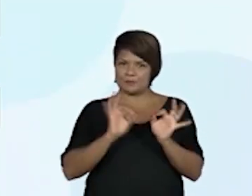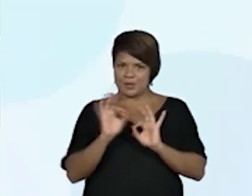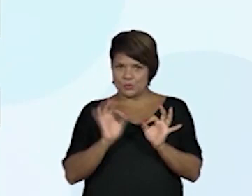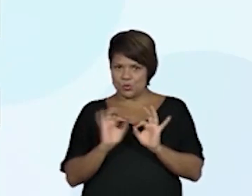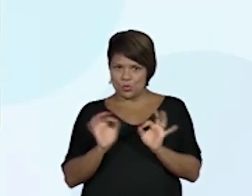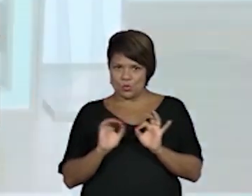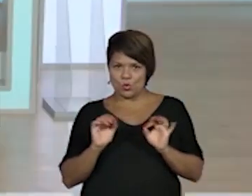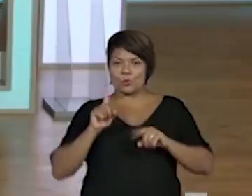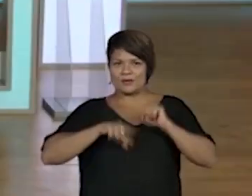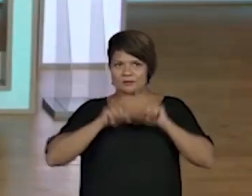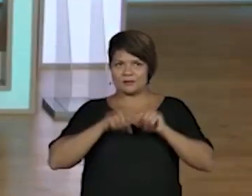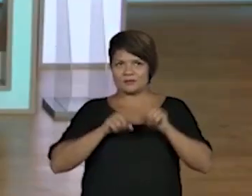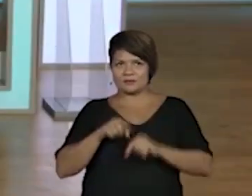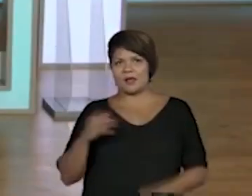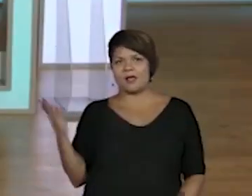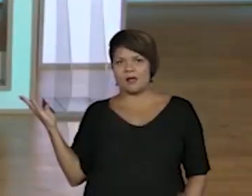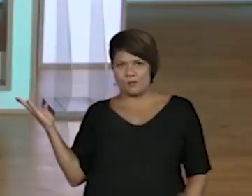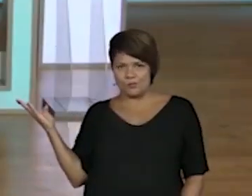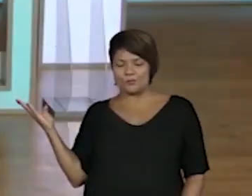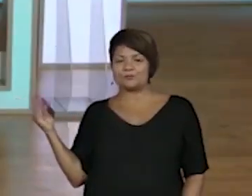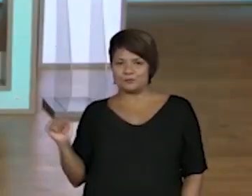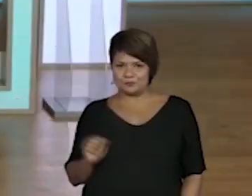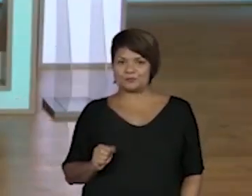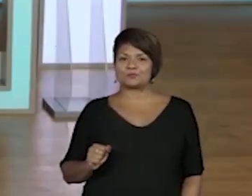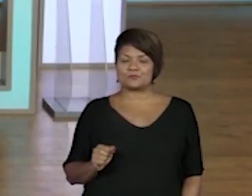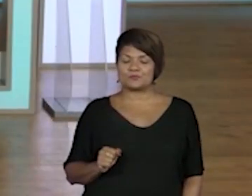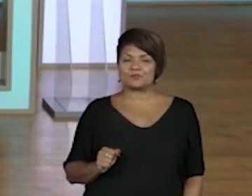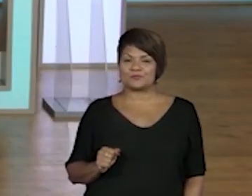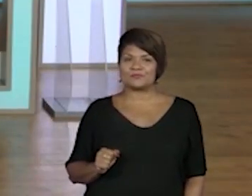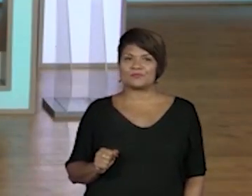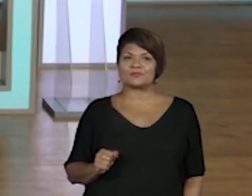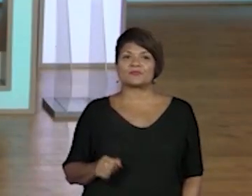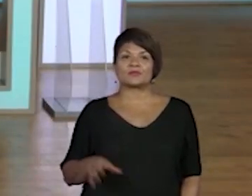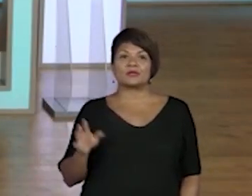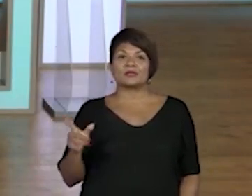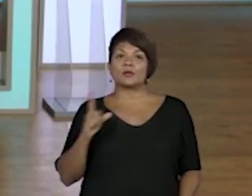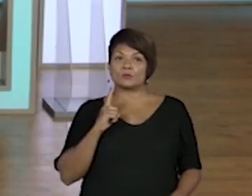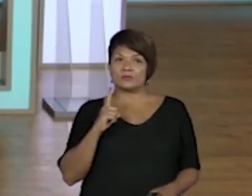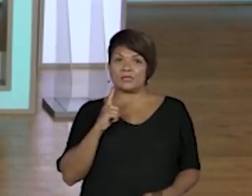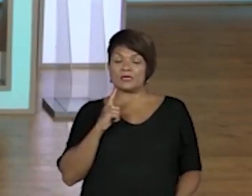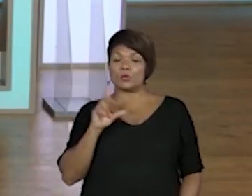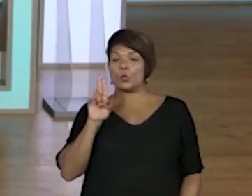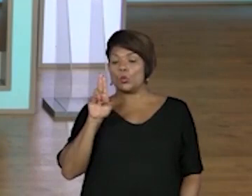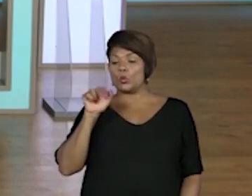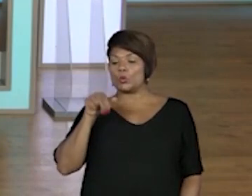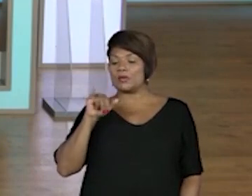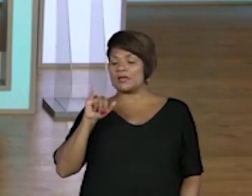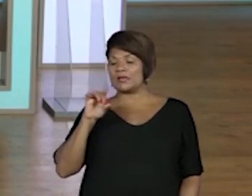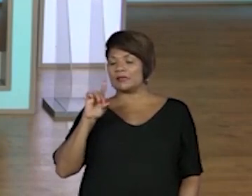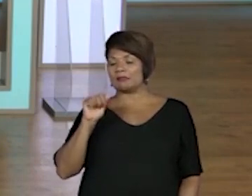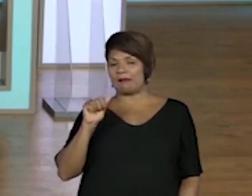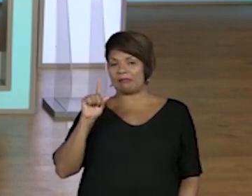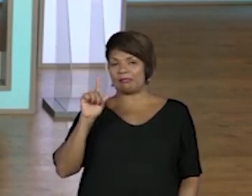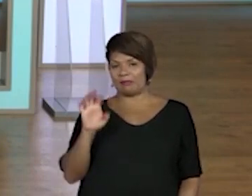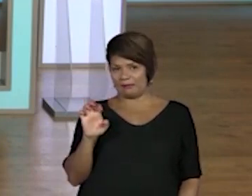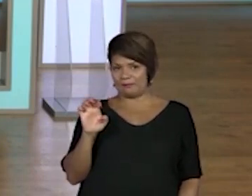ó. Já pensando, temos aqui as unidades,